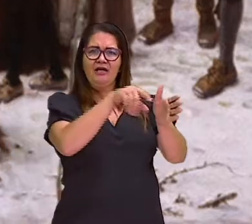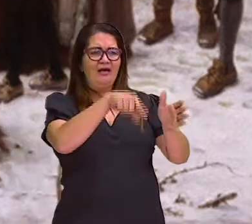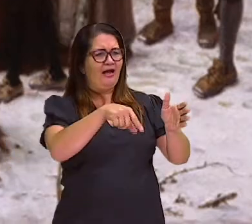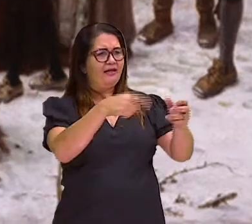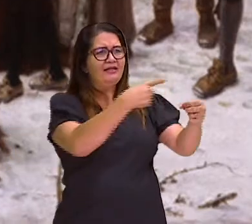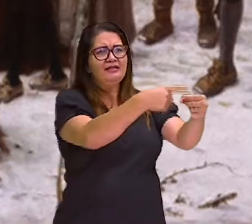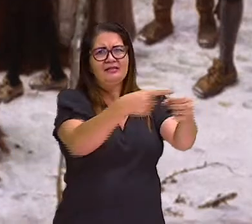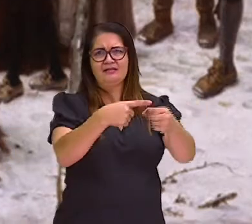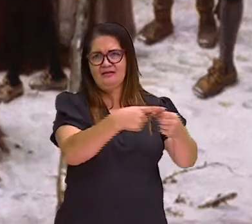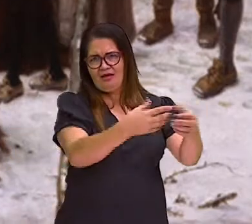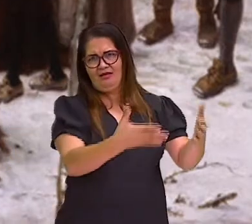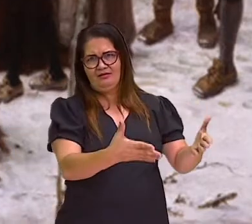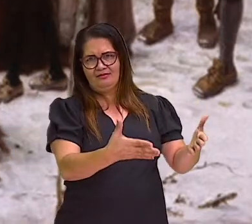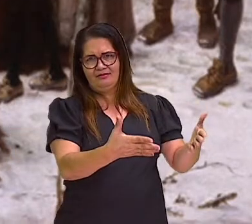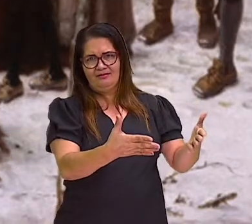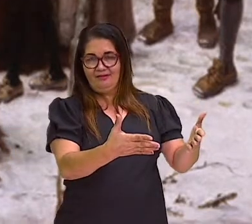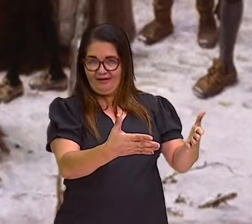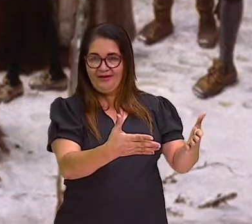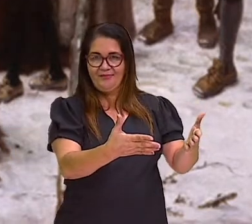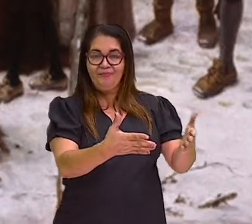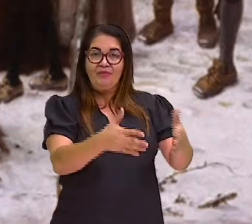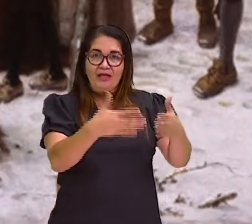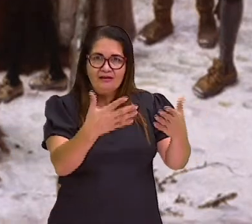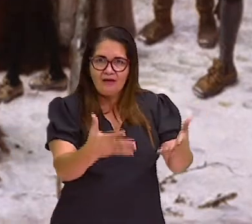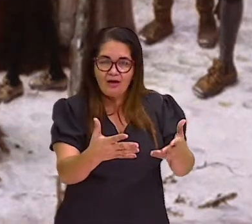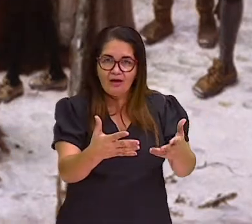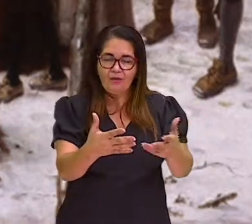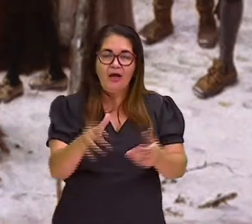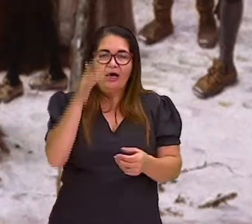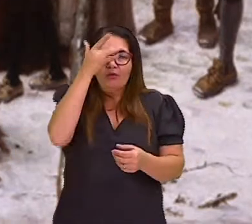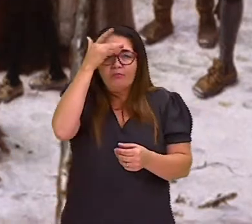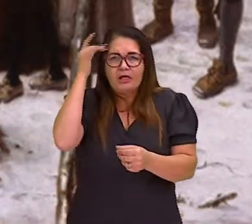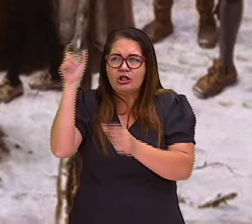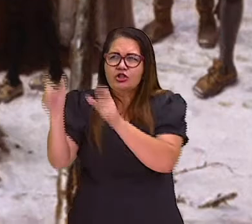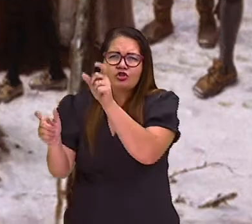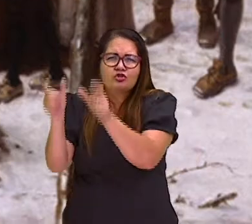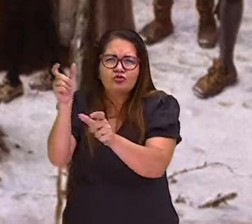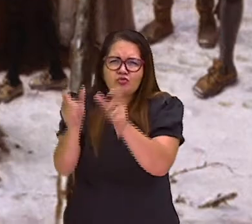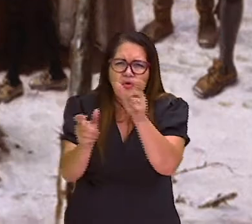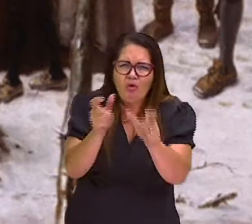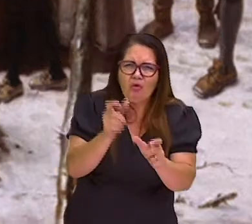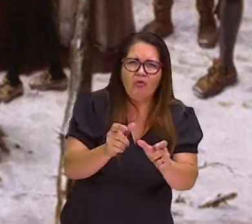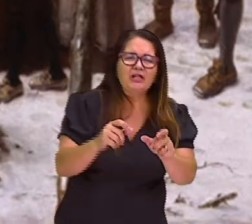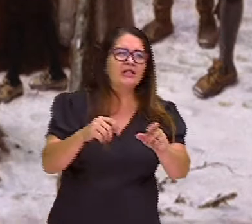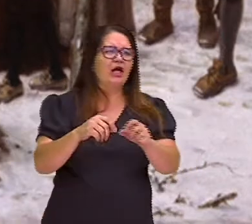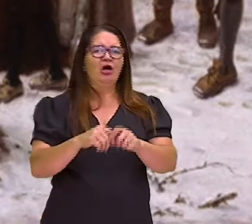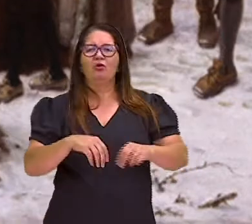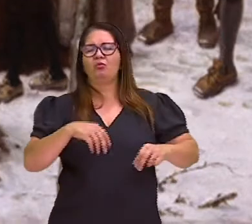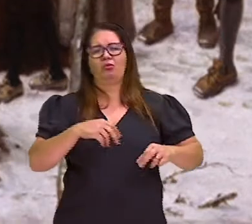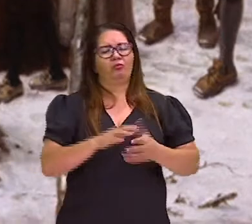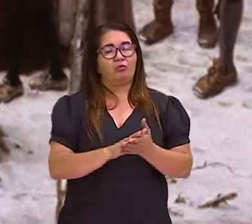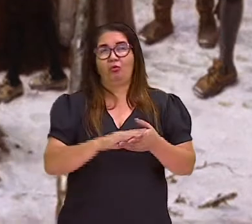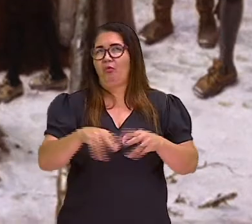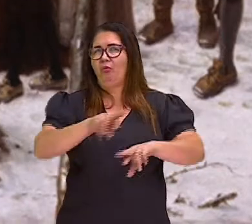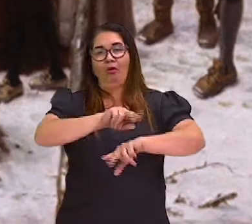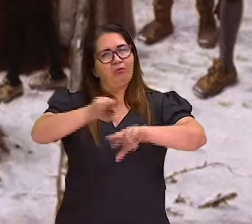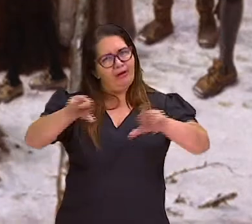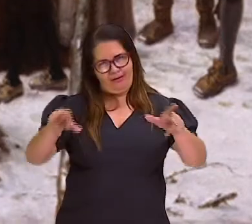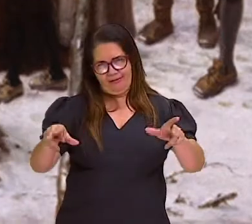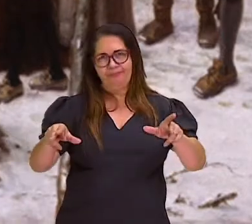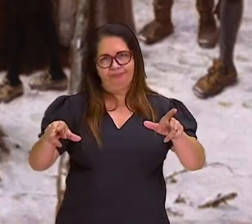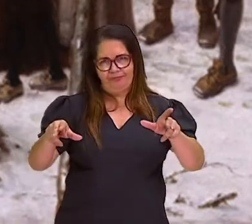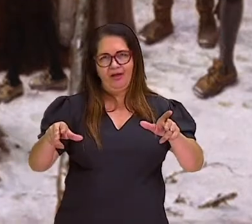parte da nobreza. Um grande contingente de pessoas indesejadas pela elite inglesa